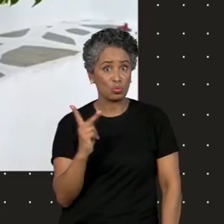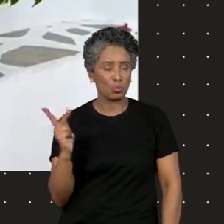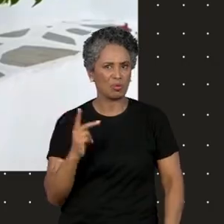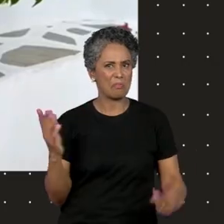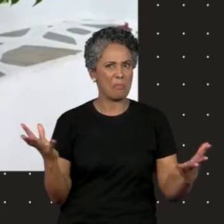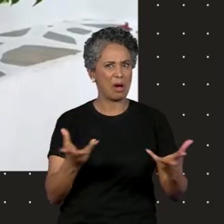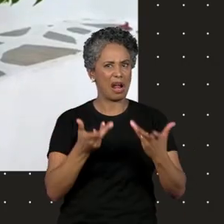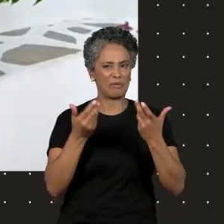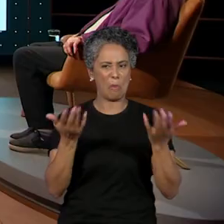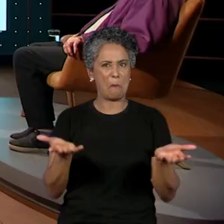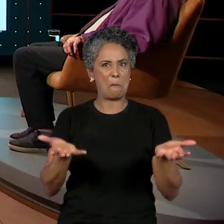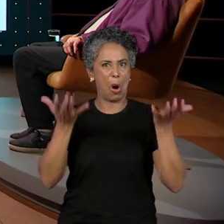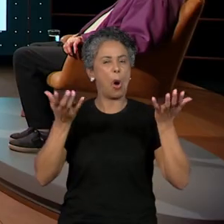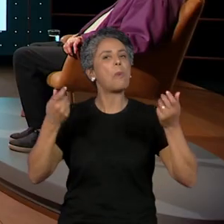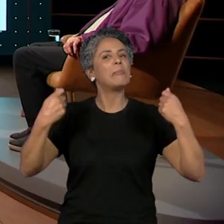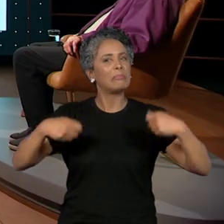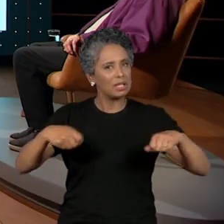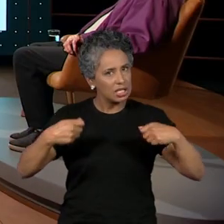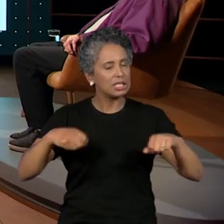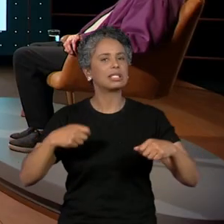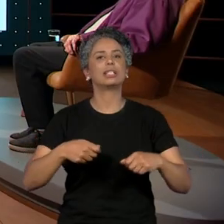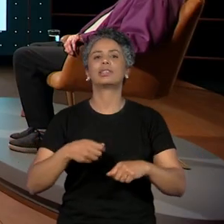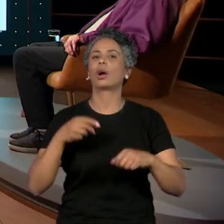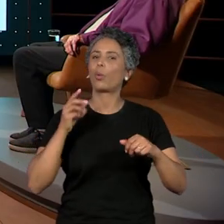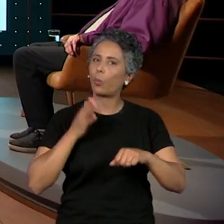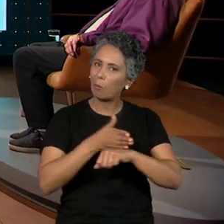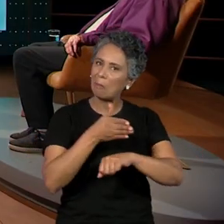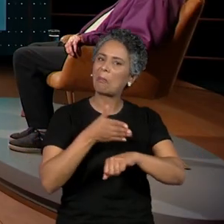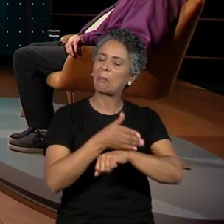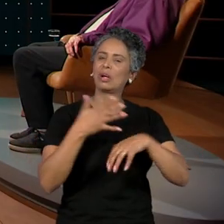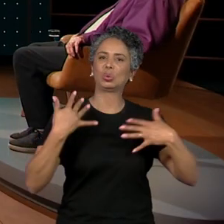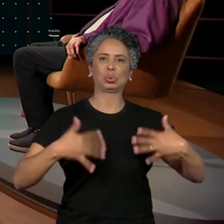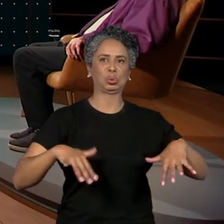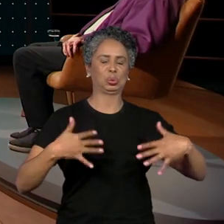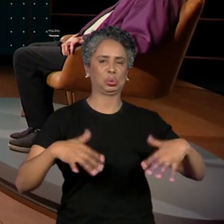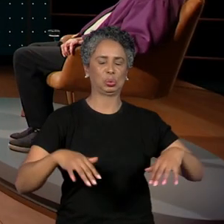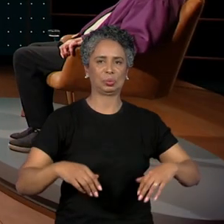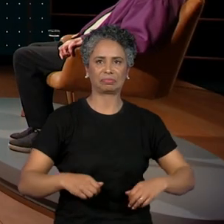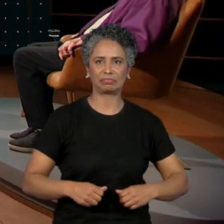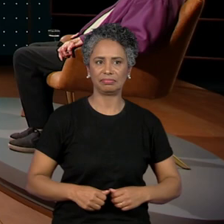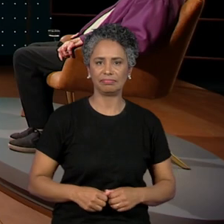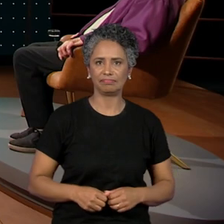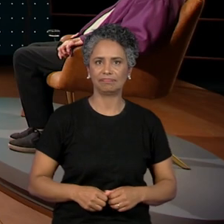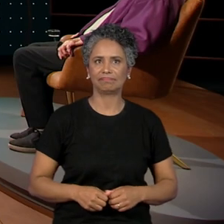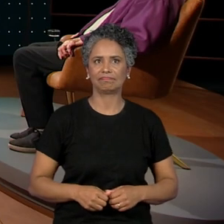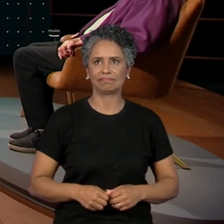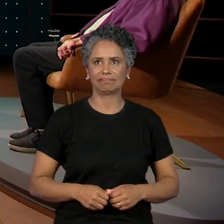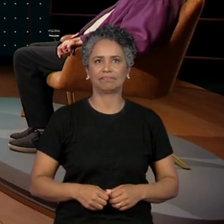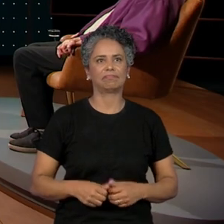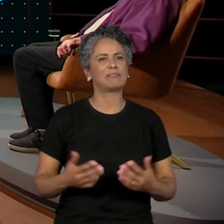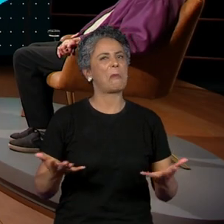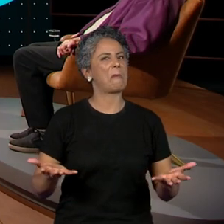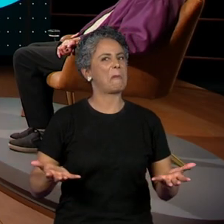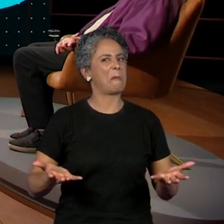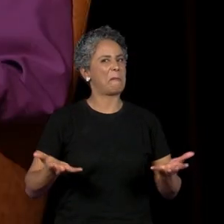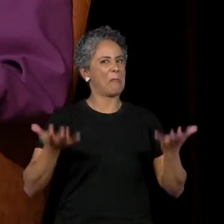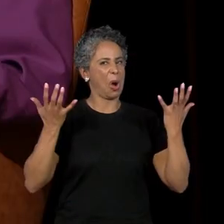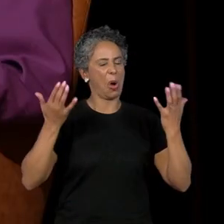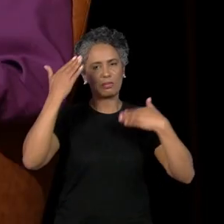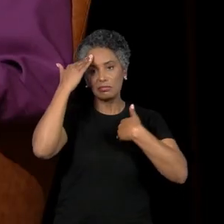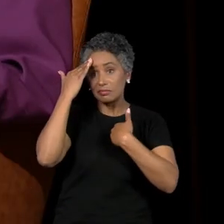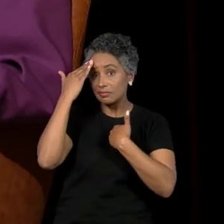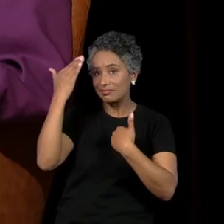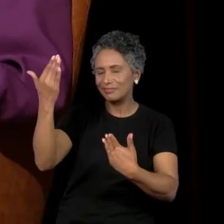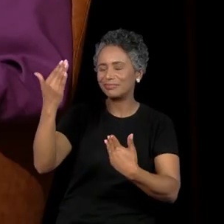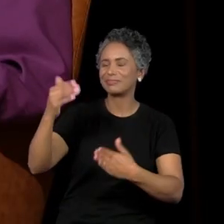permanecer para sempre na história da dança do Brasil. Muito obrigado. Muito obrigado. É verdade. É